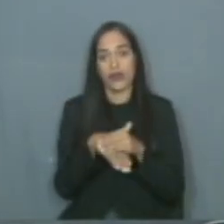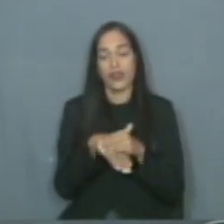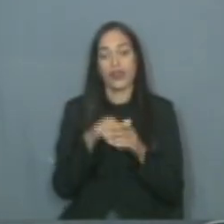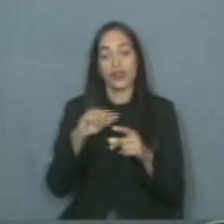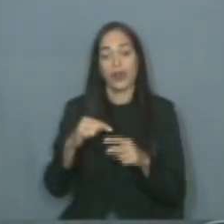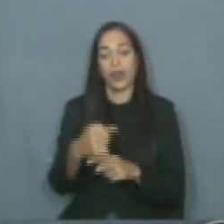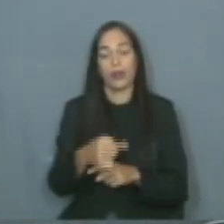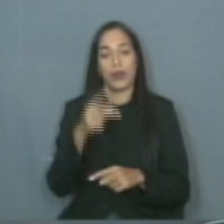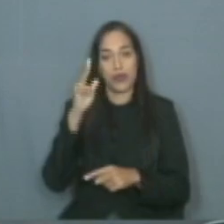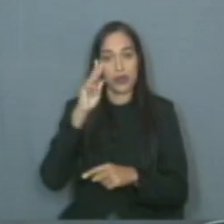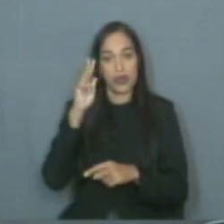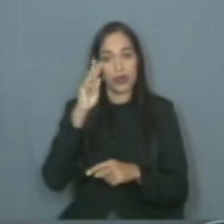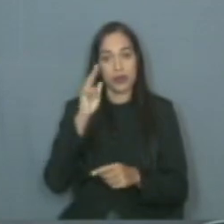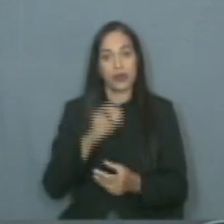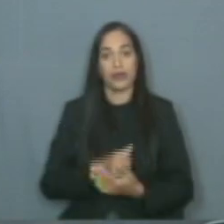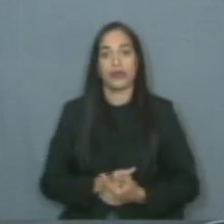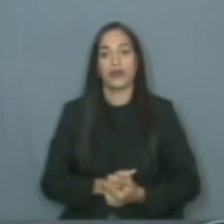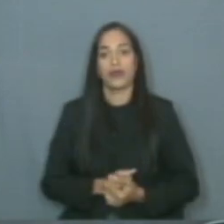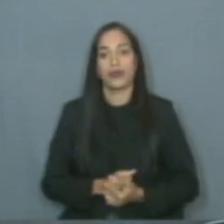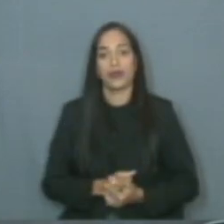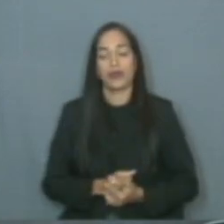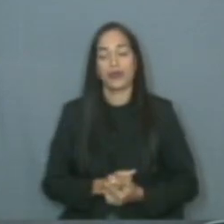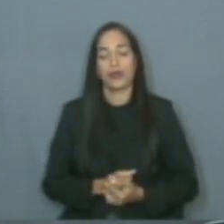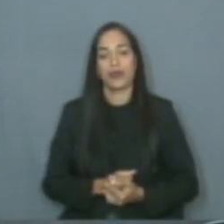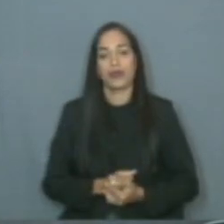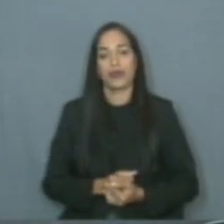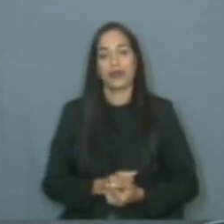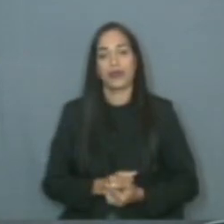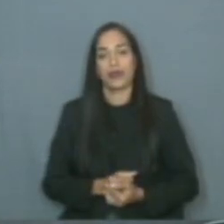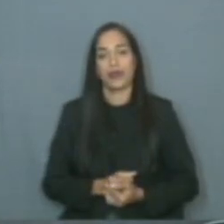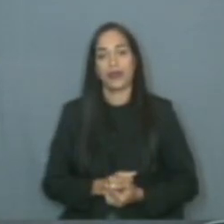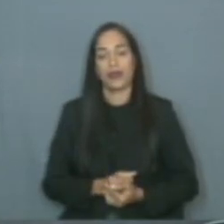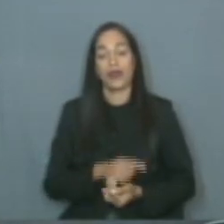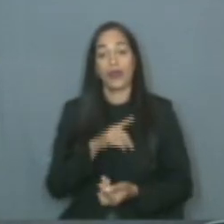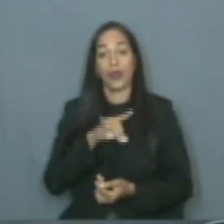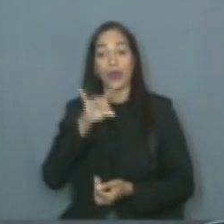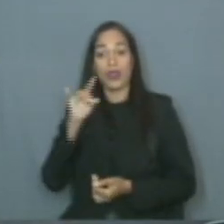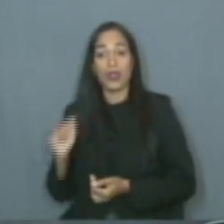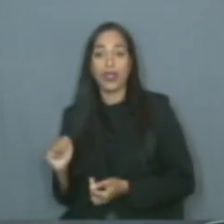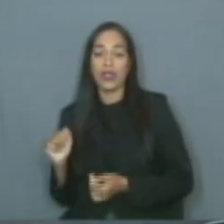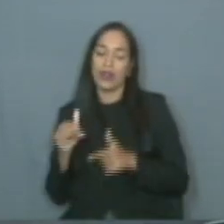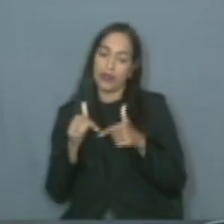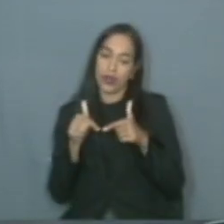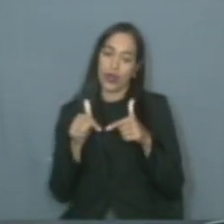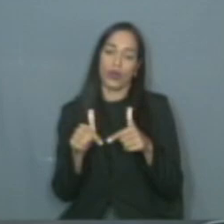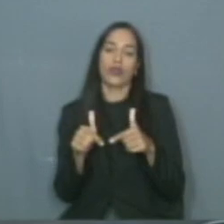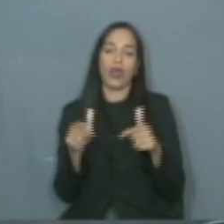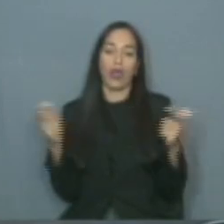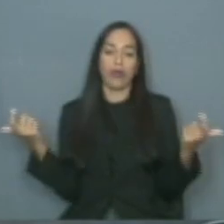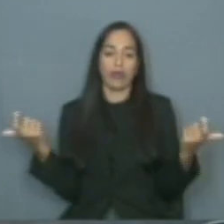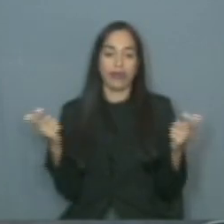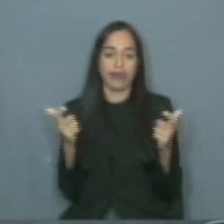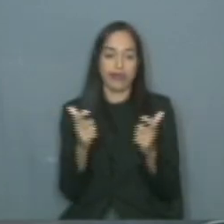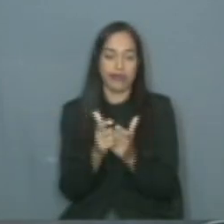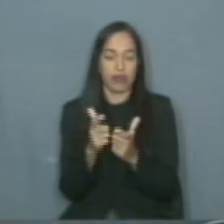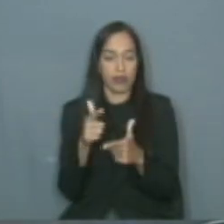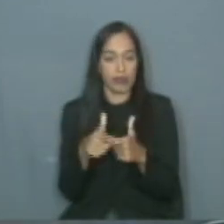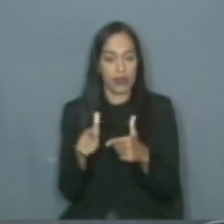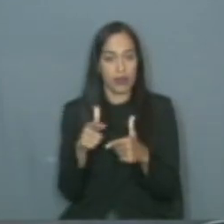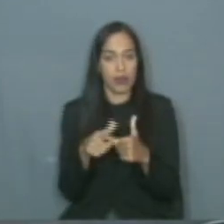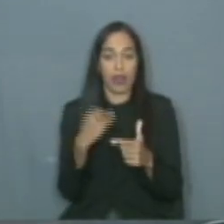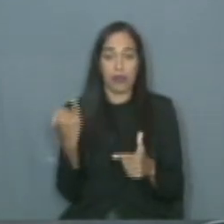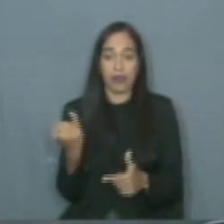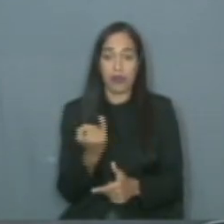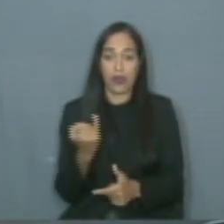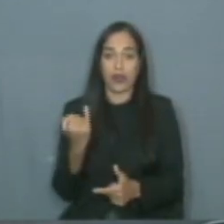segunda-feira, e que trata de uma lembrança, né, que um dia de luta pela redução de danos. E é sempre importante a gente